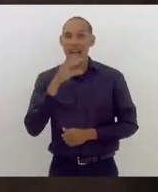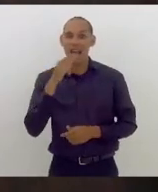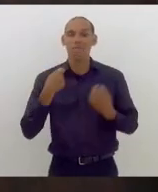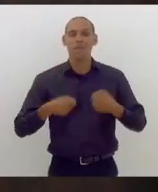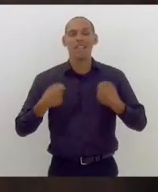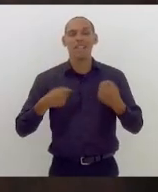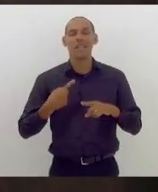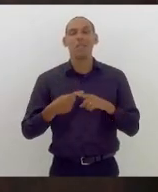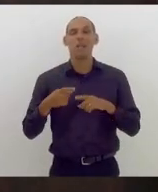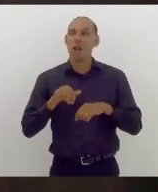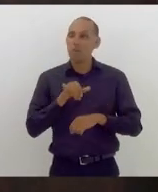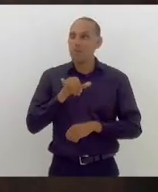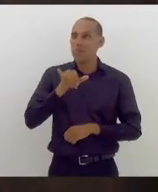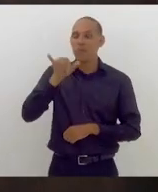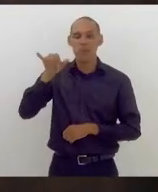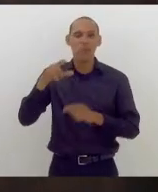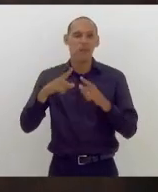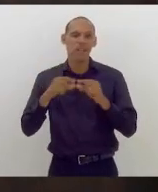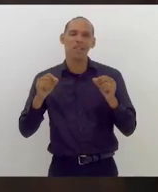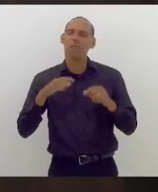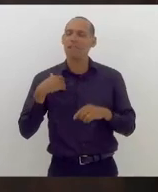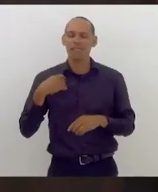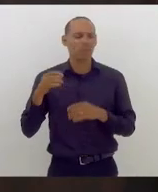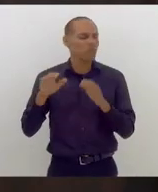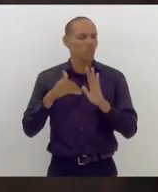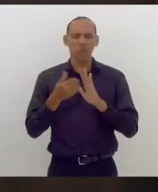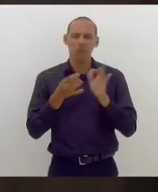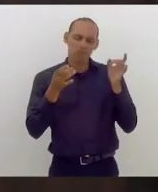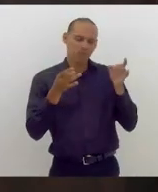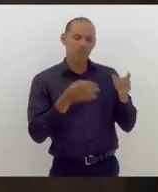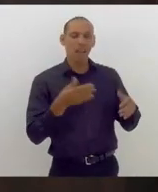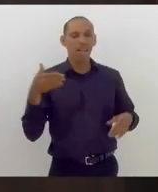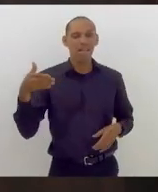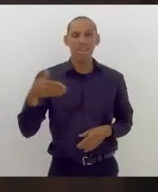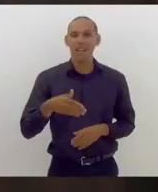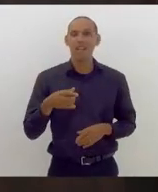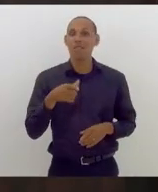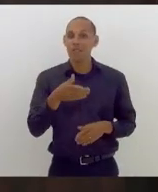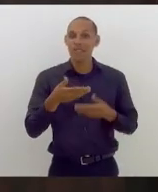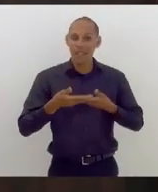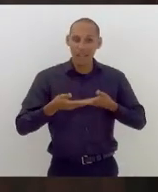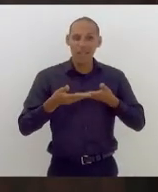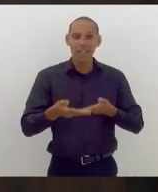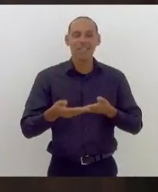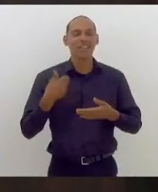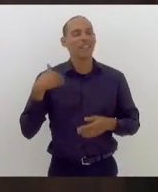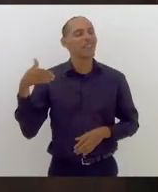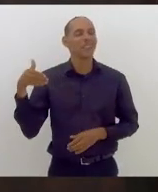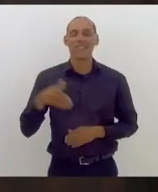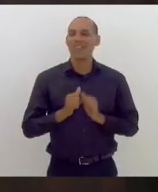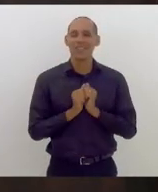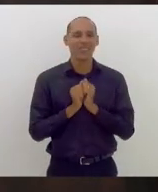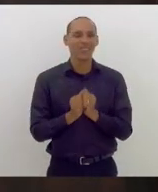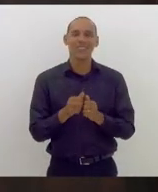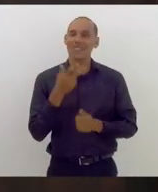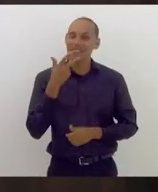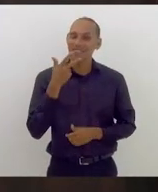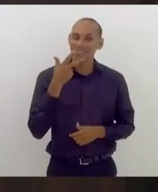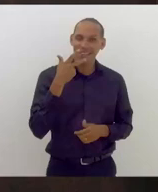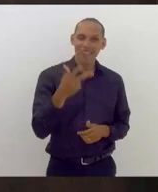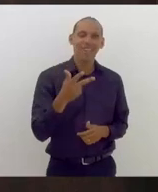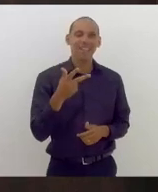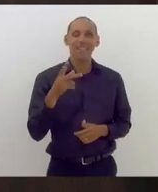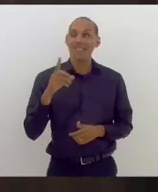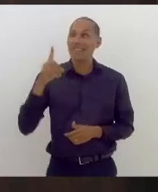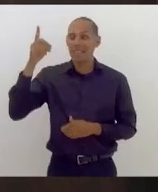voo para Brasília, mas eu larguei tudo, fiz questão, quando você me mandou o convite, de estar aqui ao seu lado para dizer que, enquanto